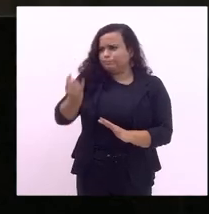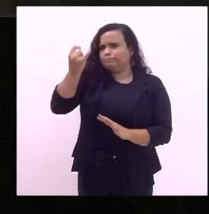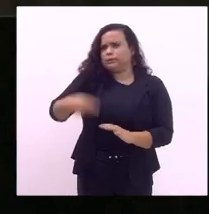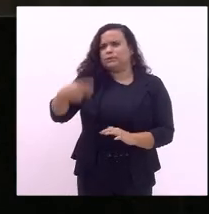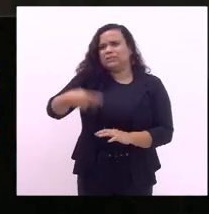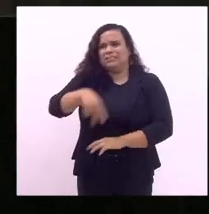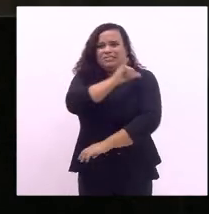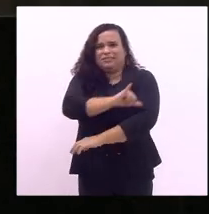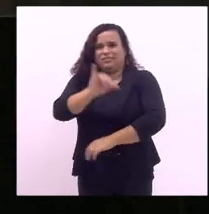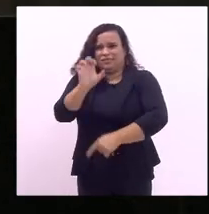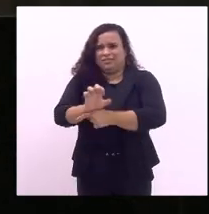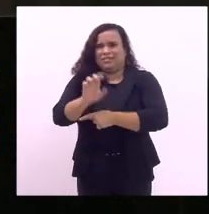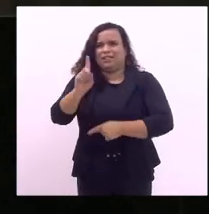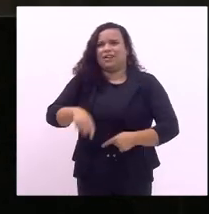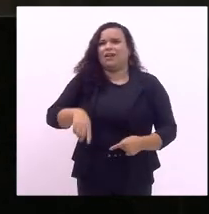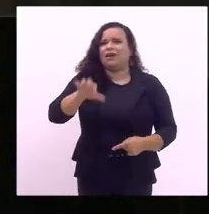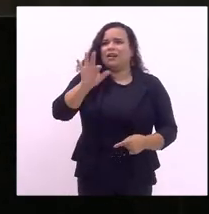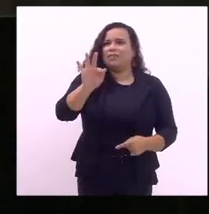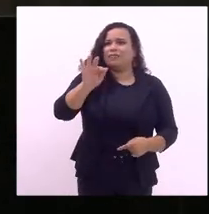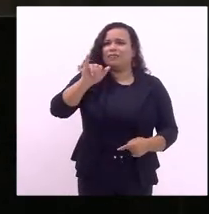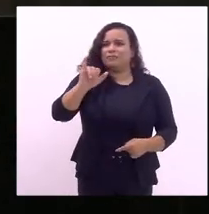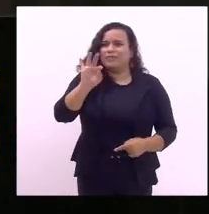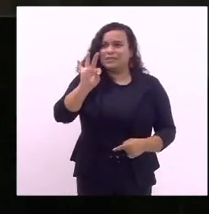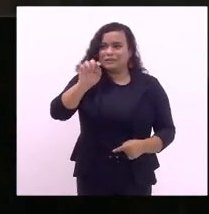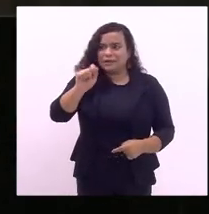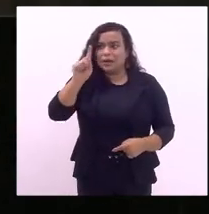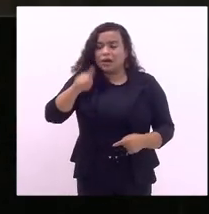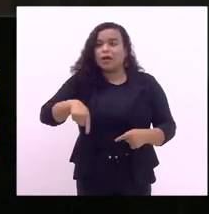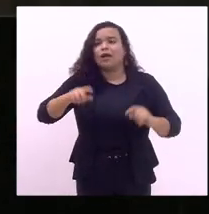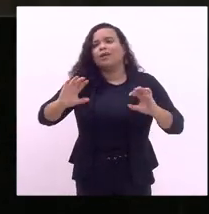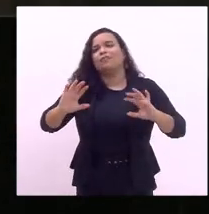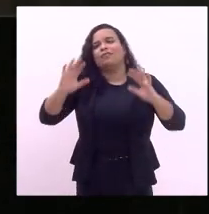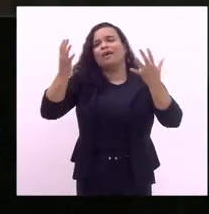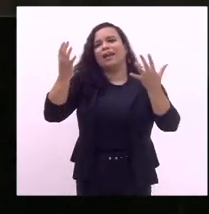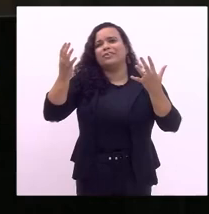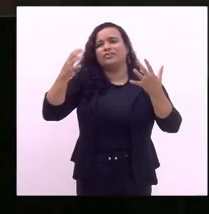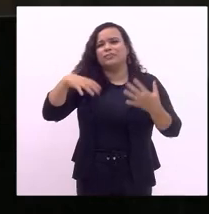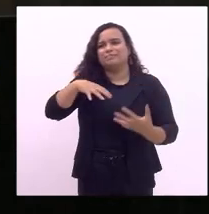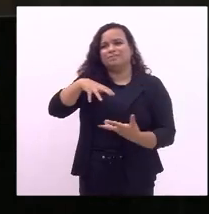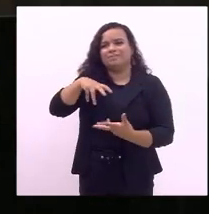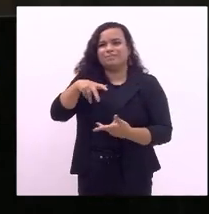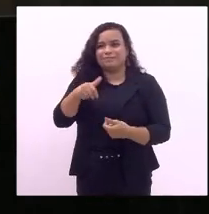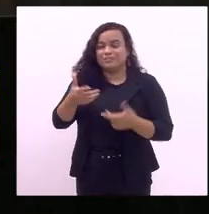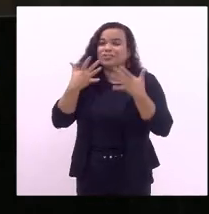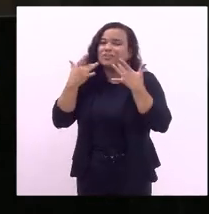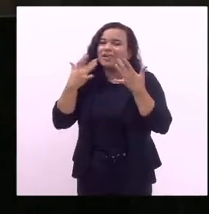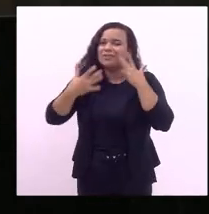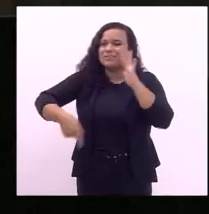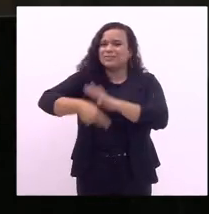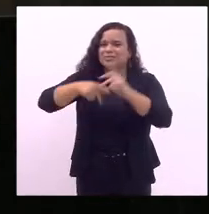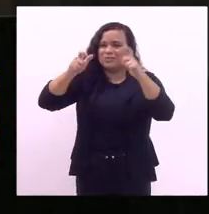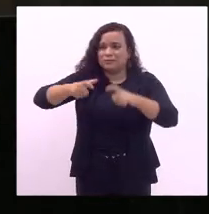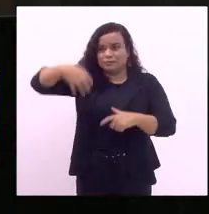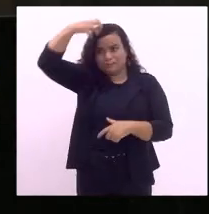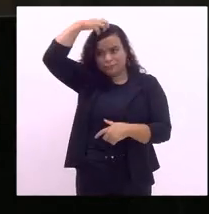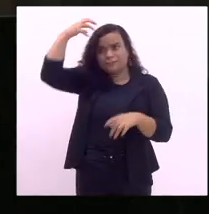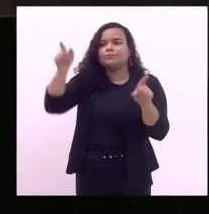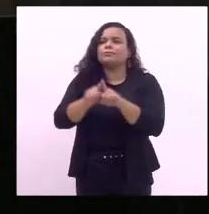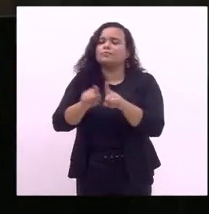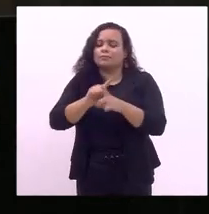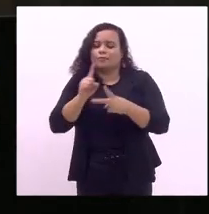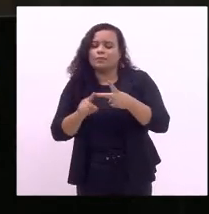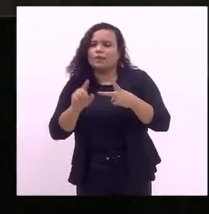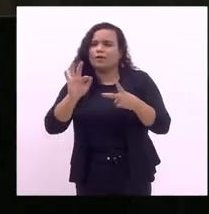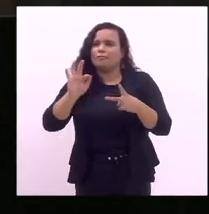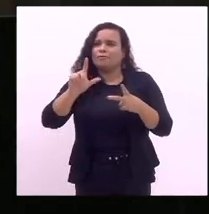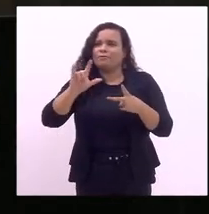Rio de Janeiro a FITA, que é a Festa Internacional de Teatro de Angra dos Reis, e a FLIP, que é a